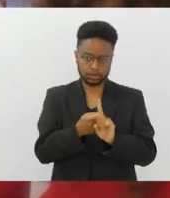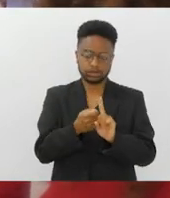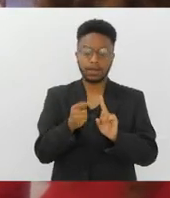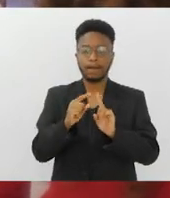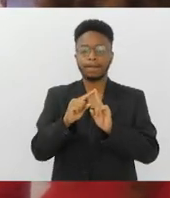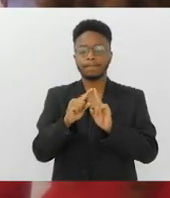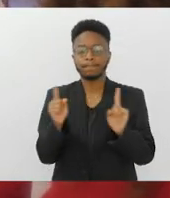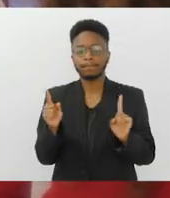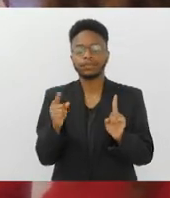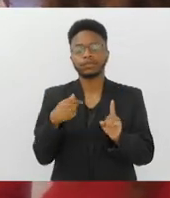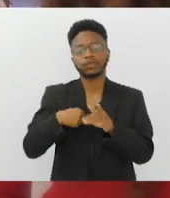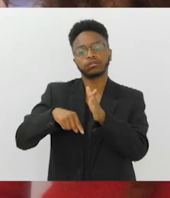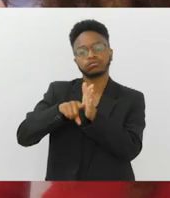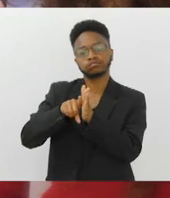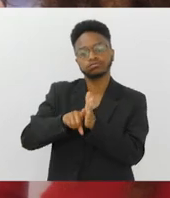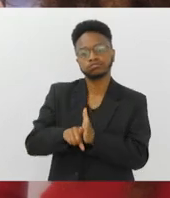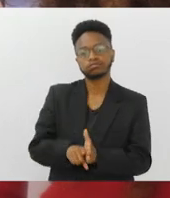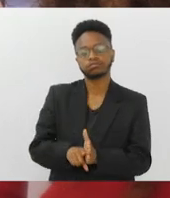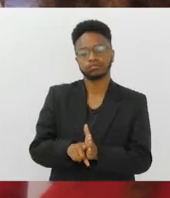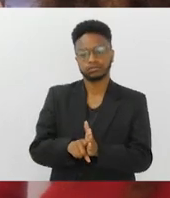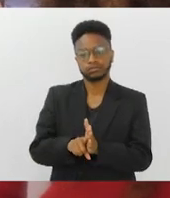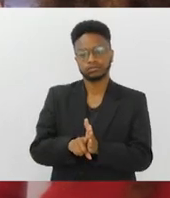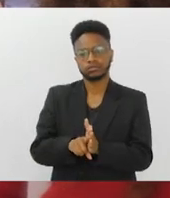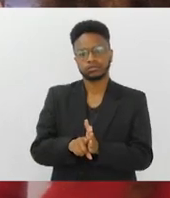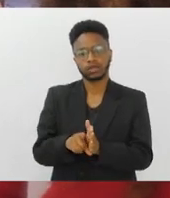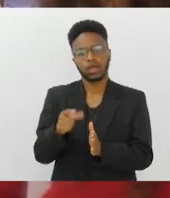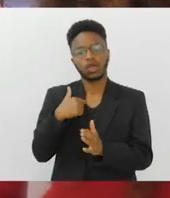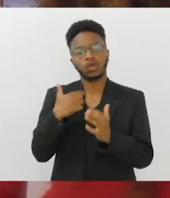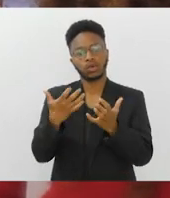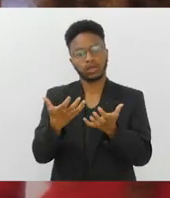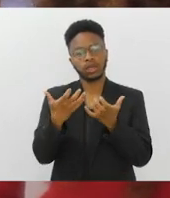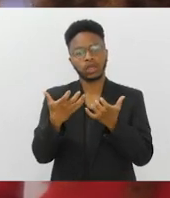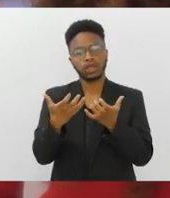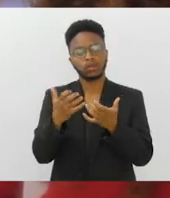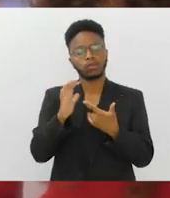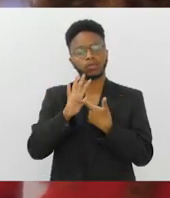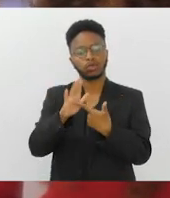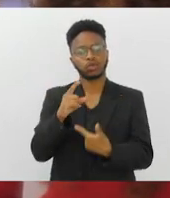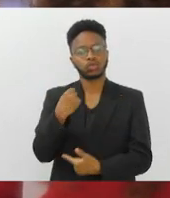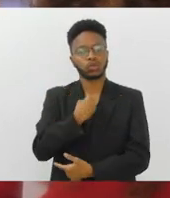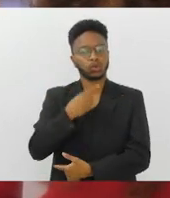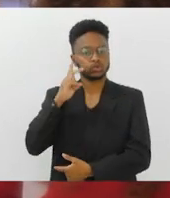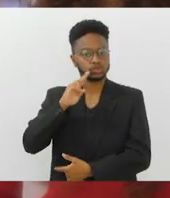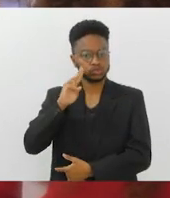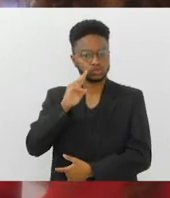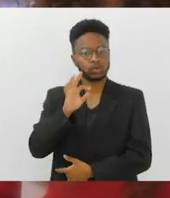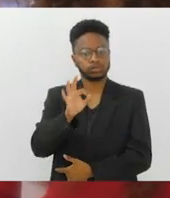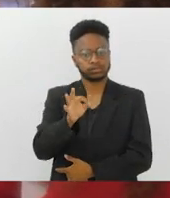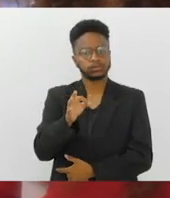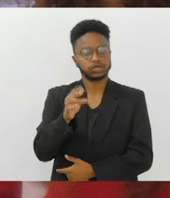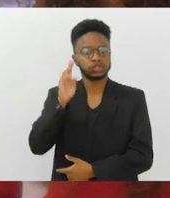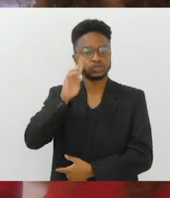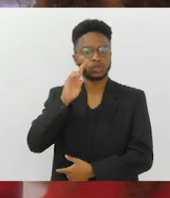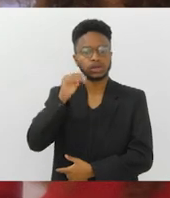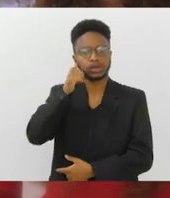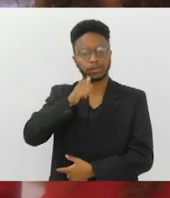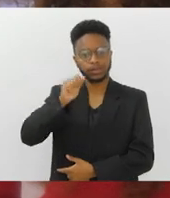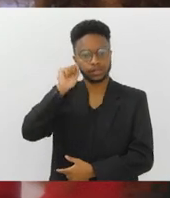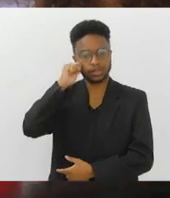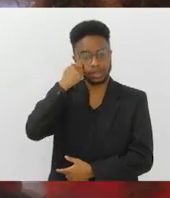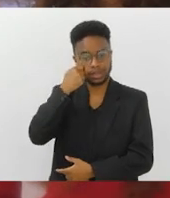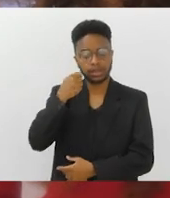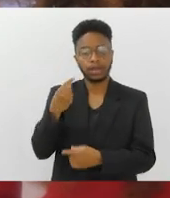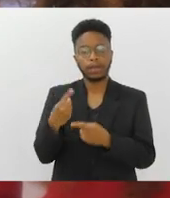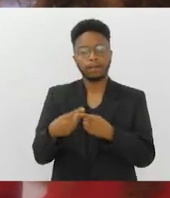fazendo justamente essa pesquisa e essa busca, quero chamar a atenção para a nossa história, né? Para a história da mulher negra, né? Que